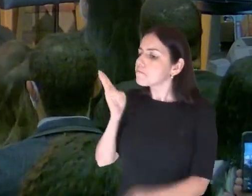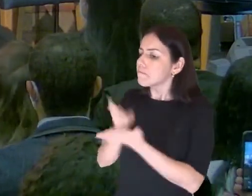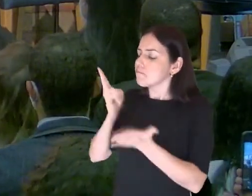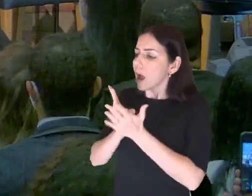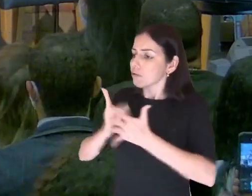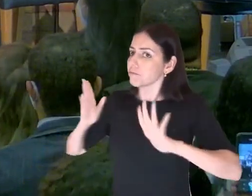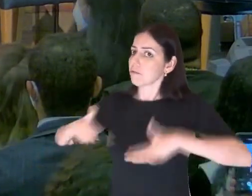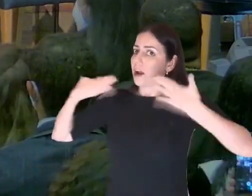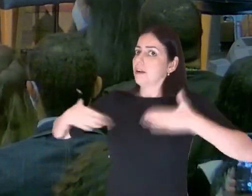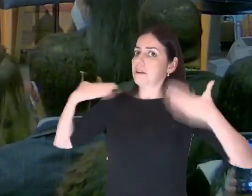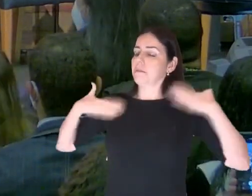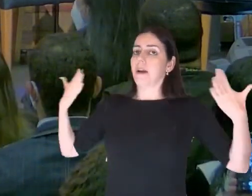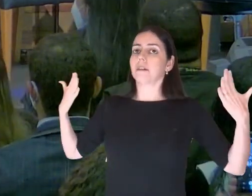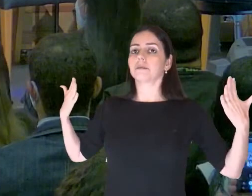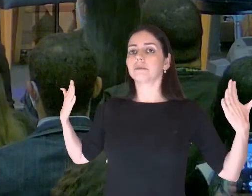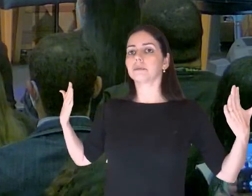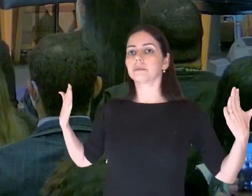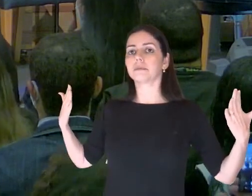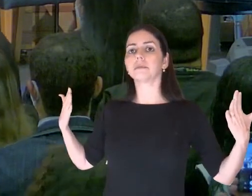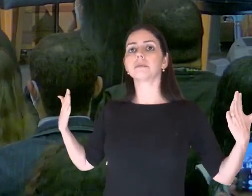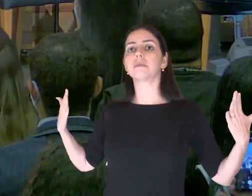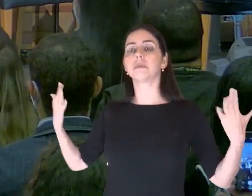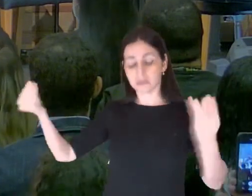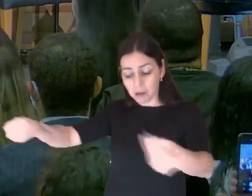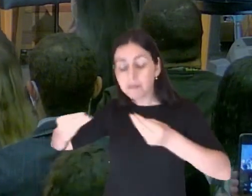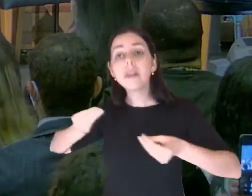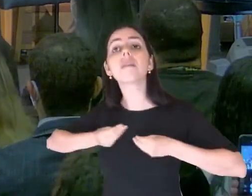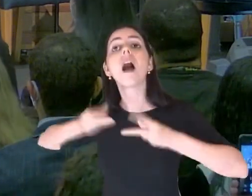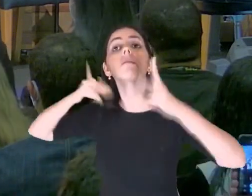de quando eu tinha 40. Me dá